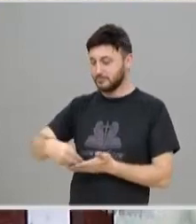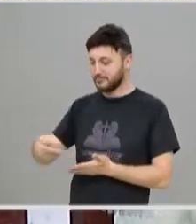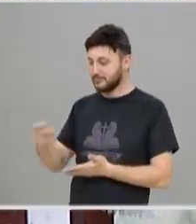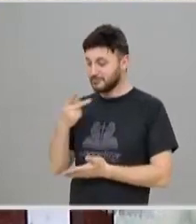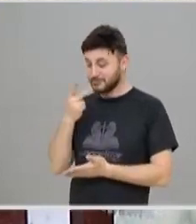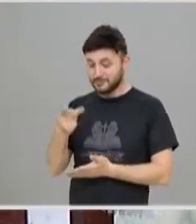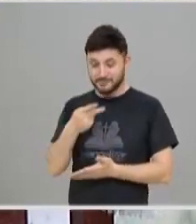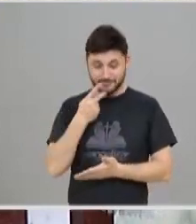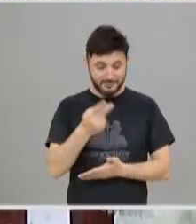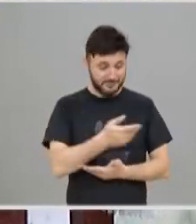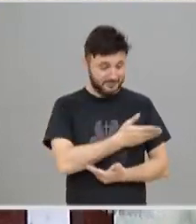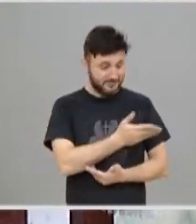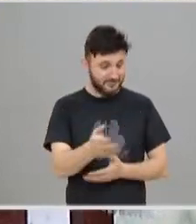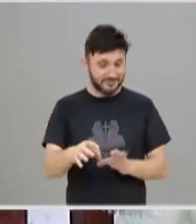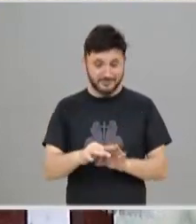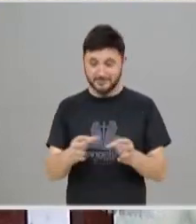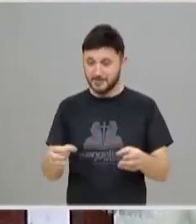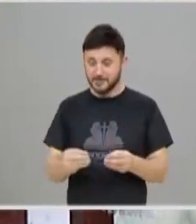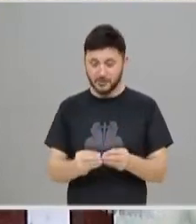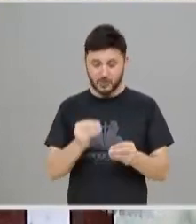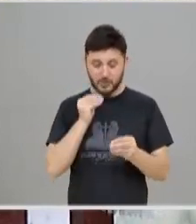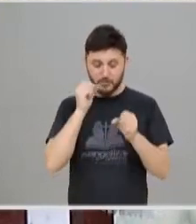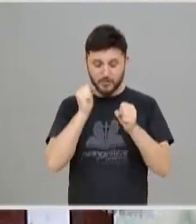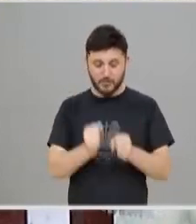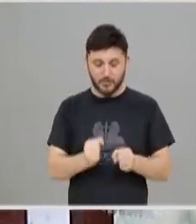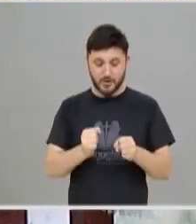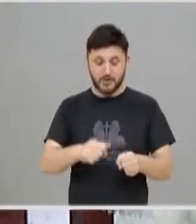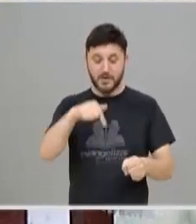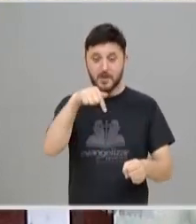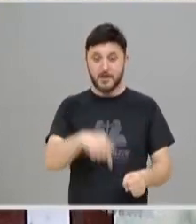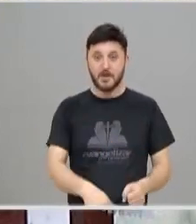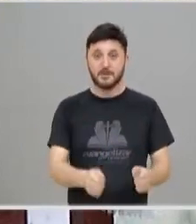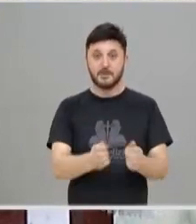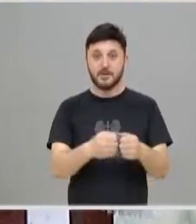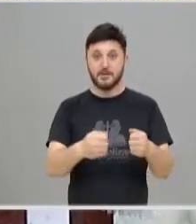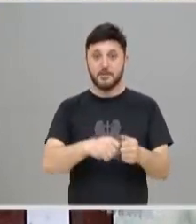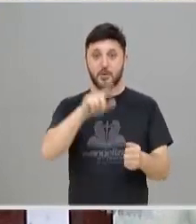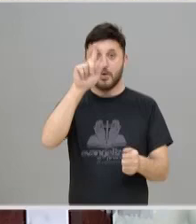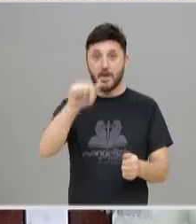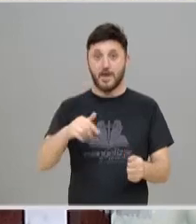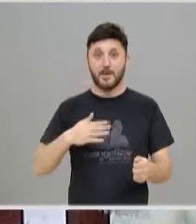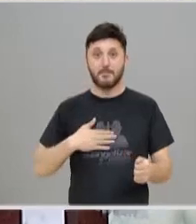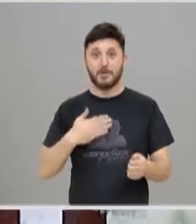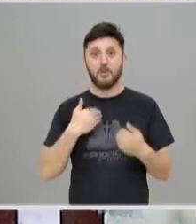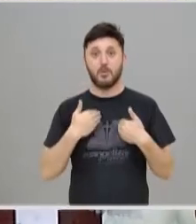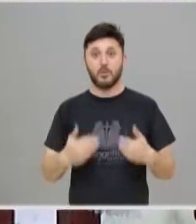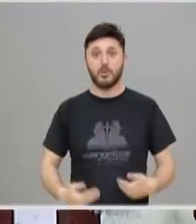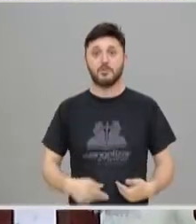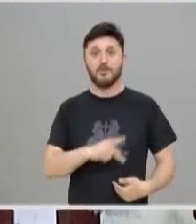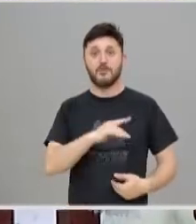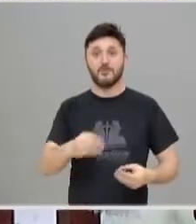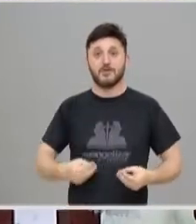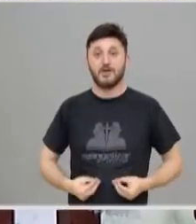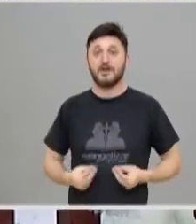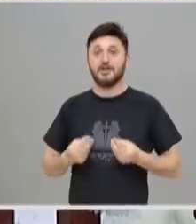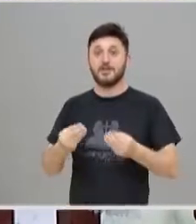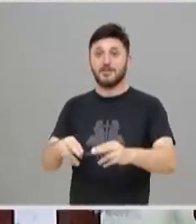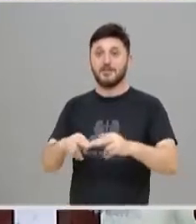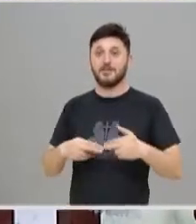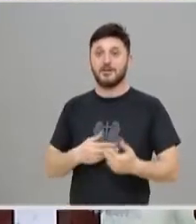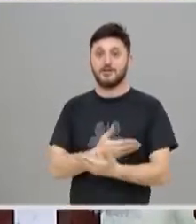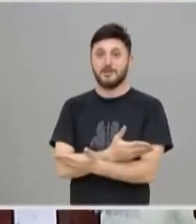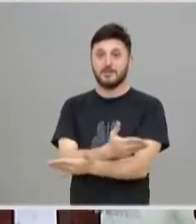seus discípulos, dizendo: Tomai todos e comei, isto é o meu corpo, que